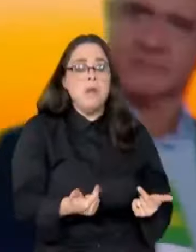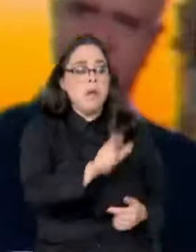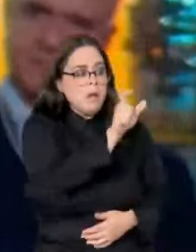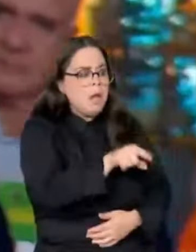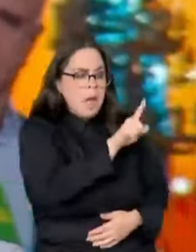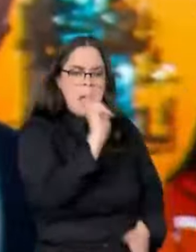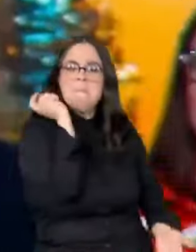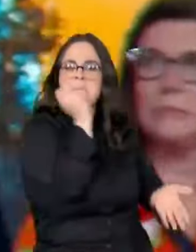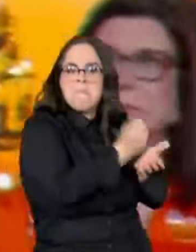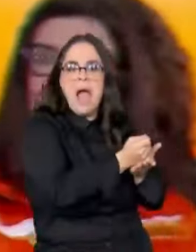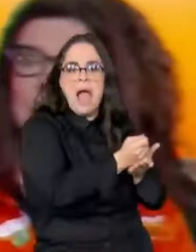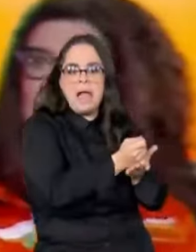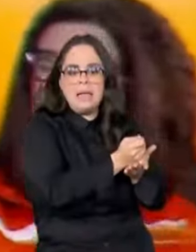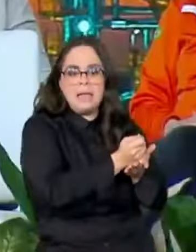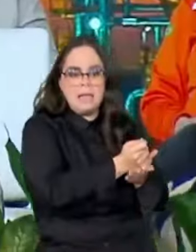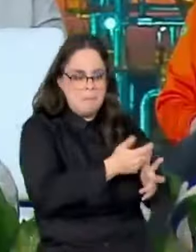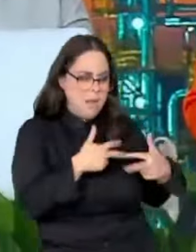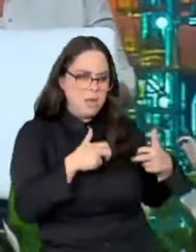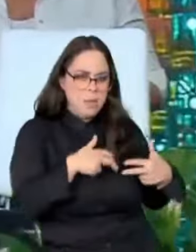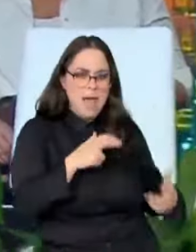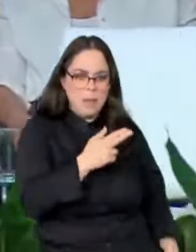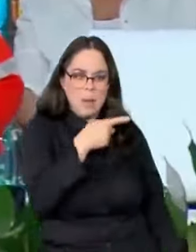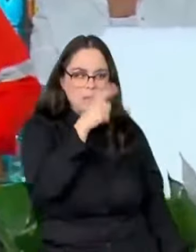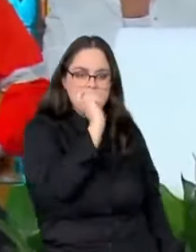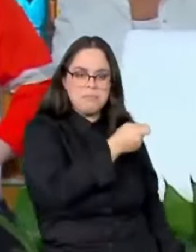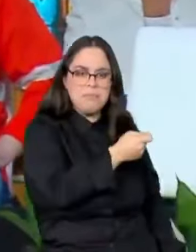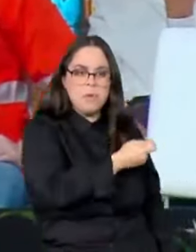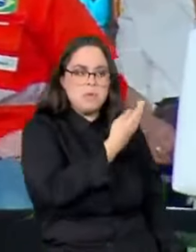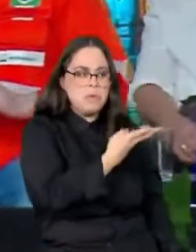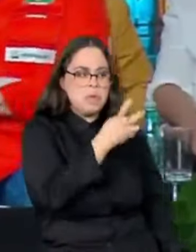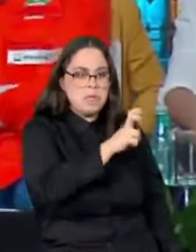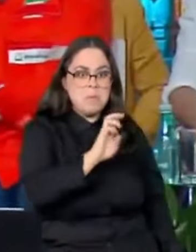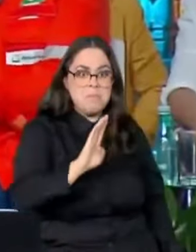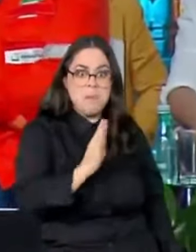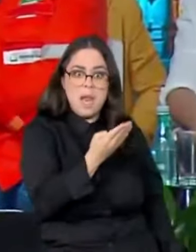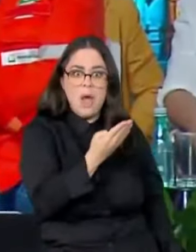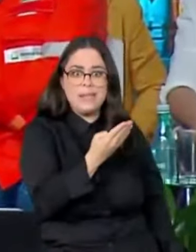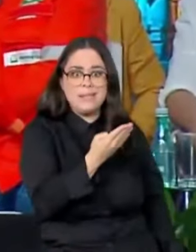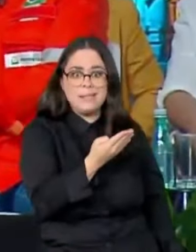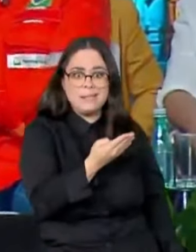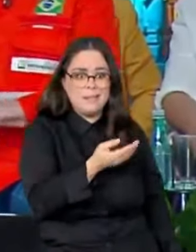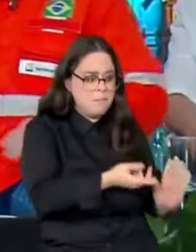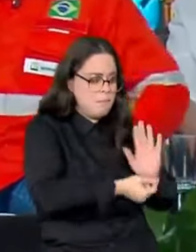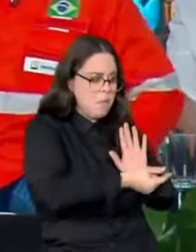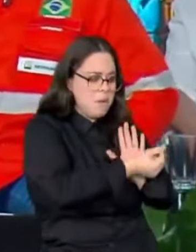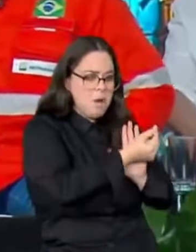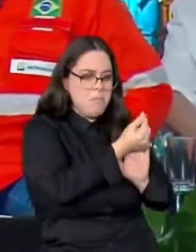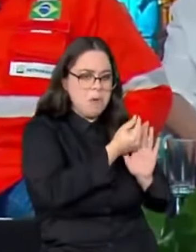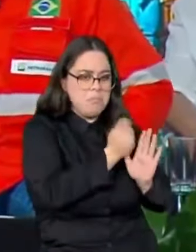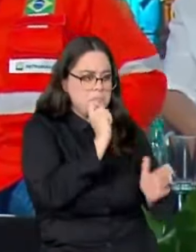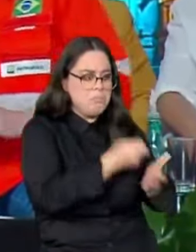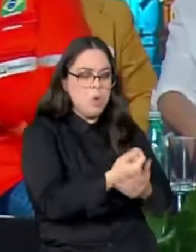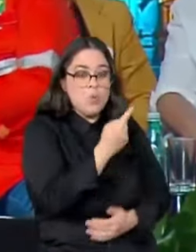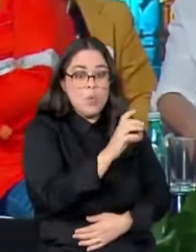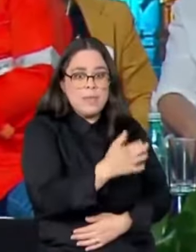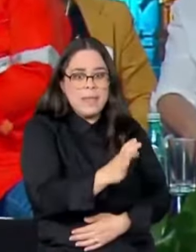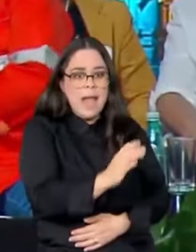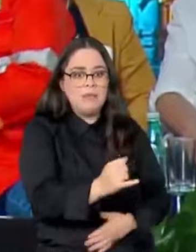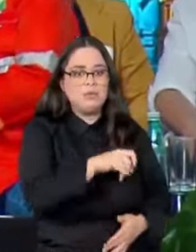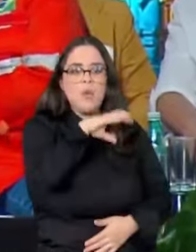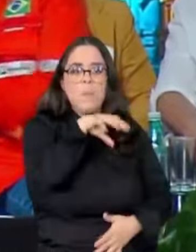pode pagar, como a Petrobras pagou, 45 bilhões de dividendos sem pagar nenhum centavo de imposto